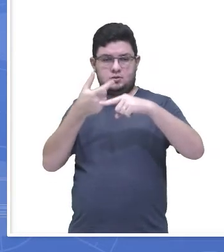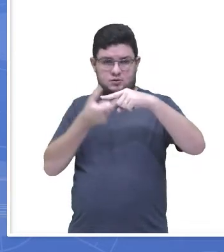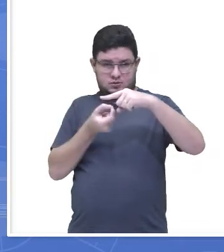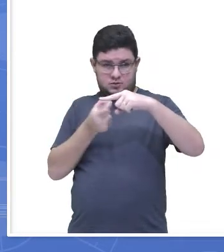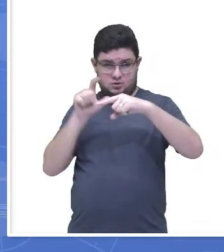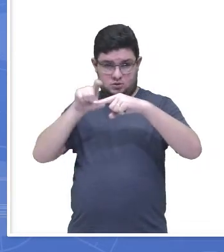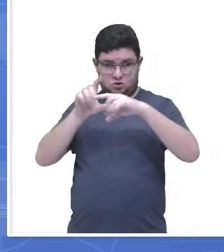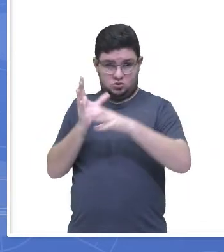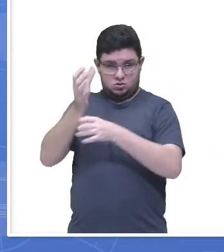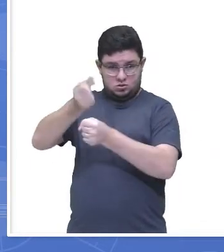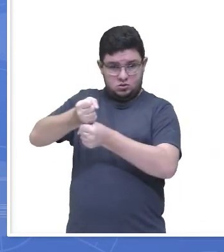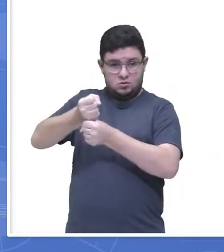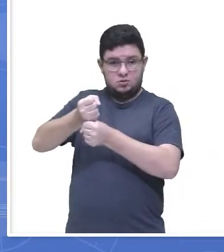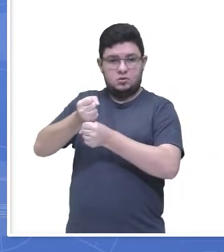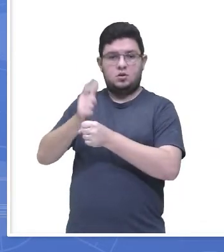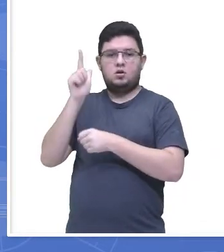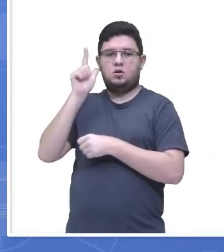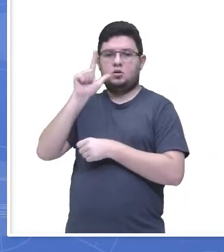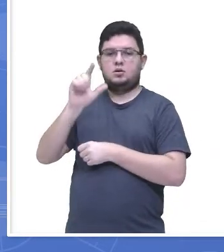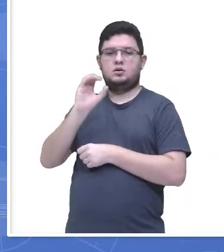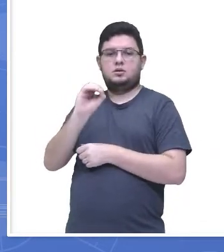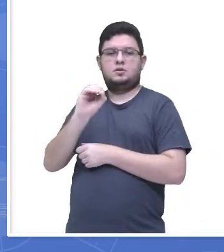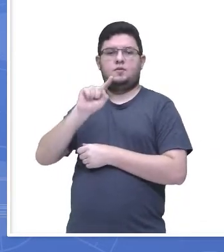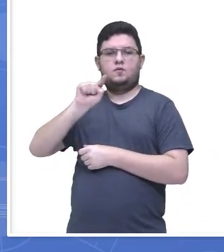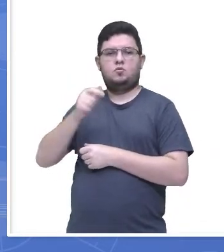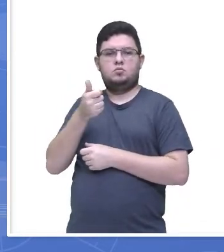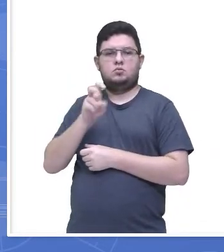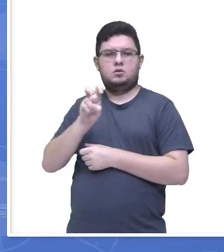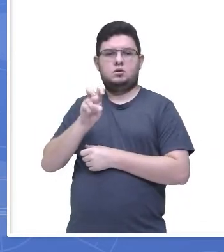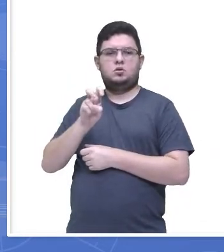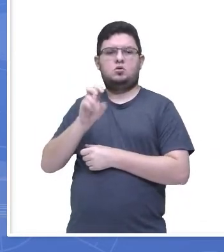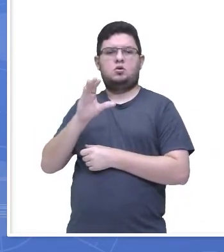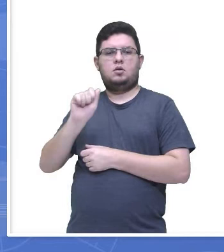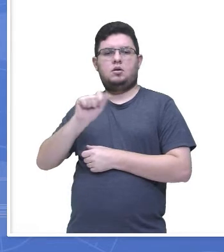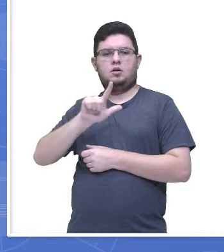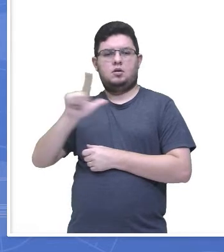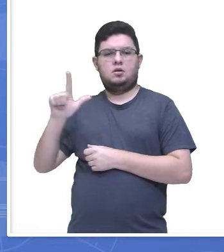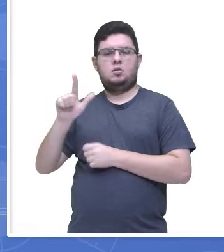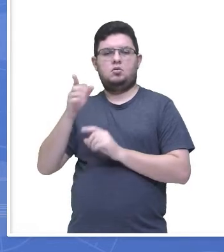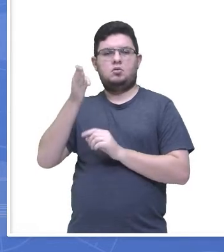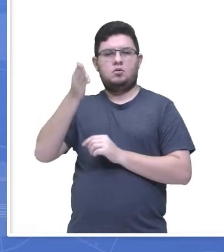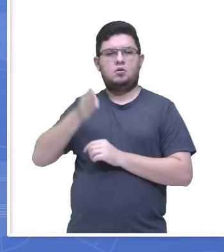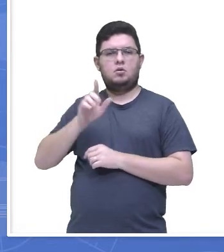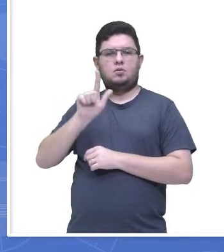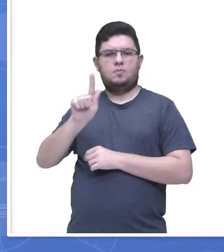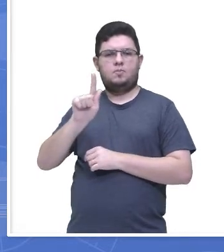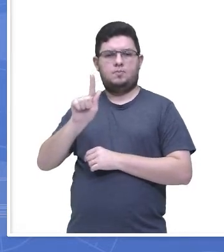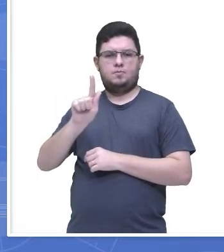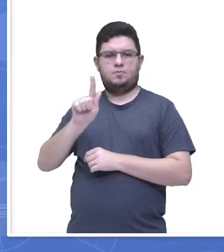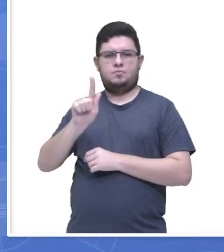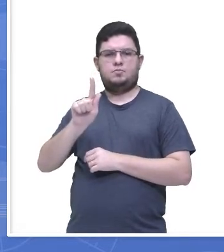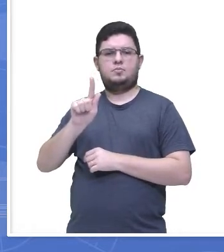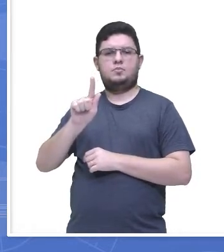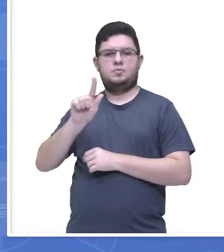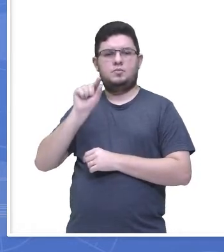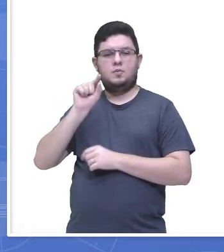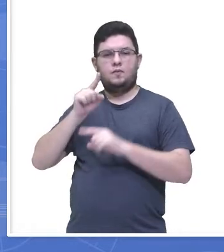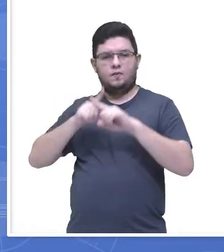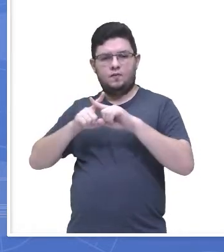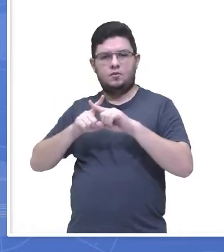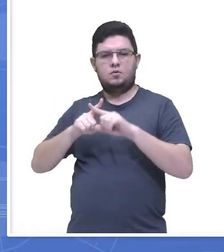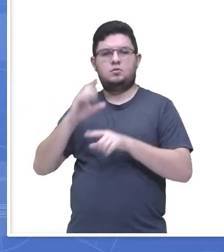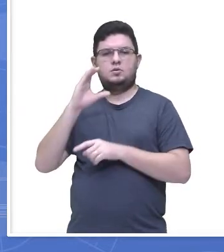questão idêntica, sim, idêntica não, porque os valores eram diferentes, mas uma questão muito parecida no nosso praticando, não é? Agora você vai